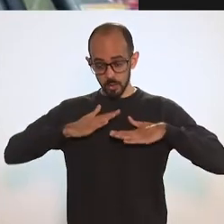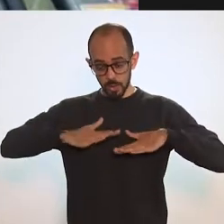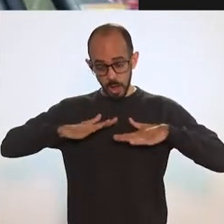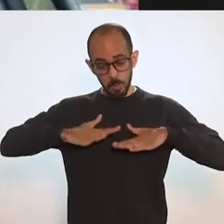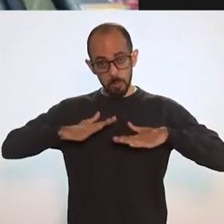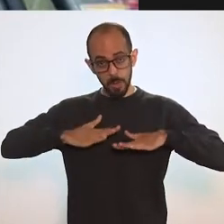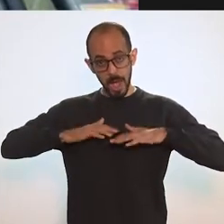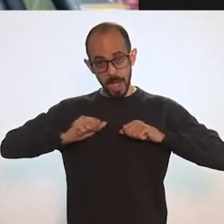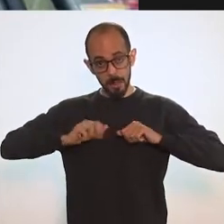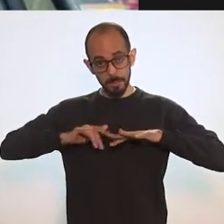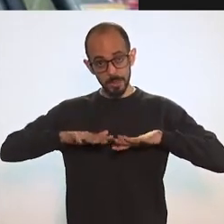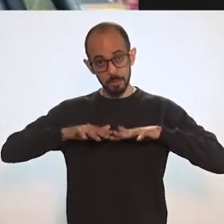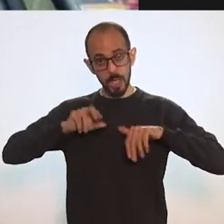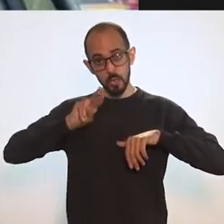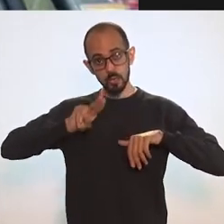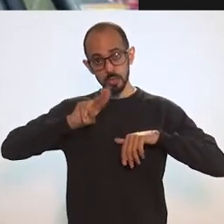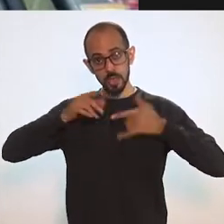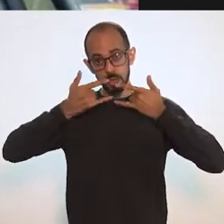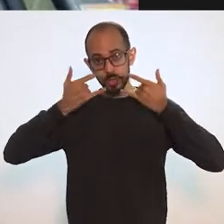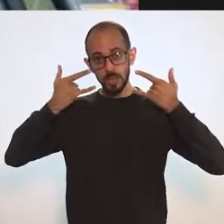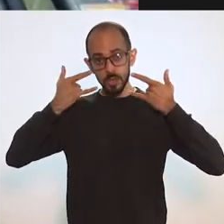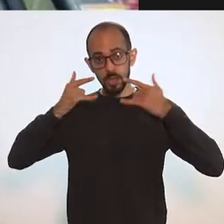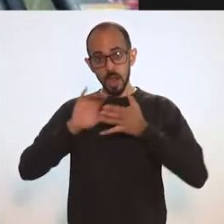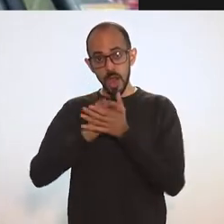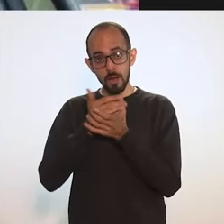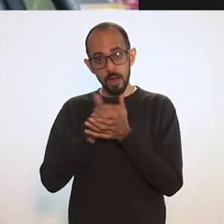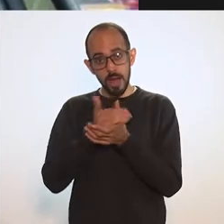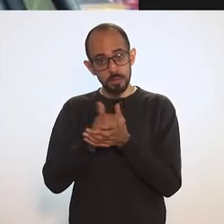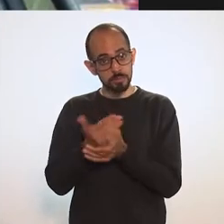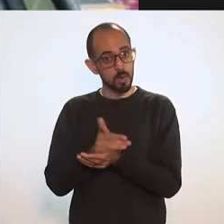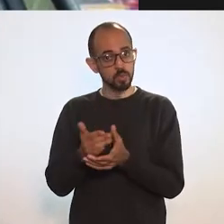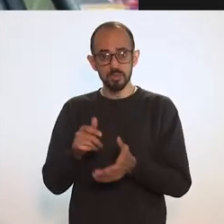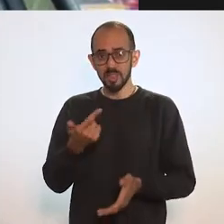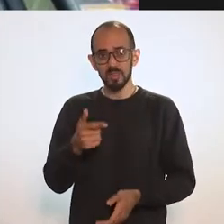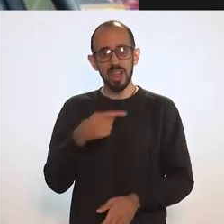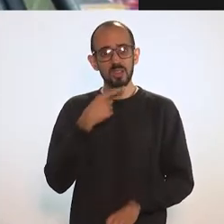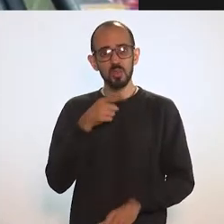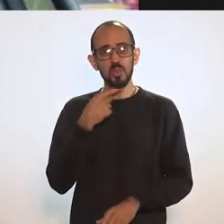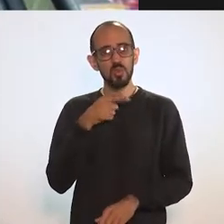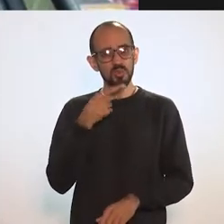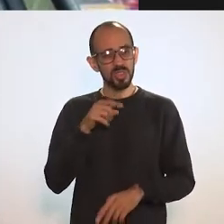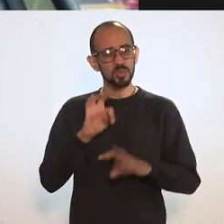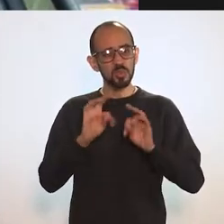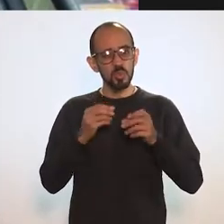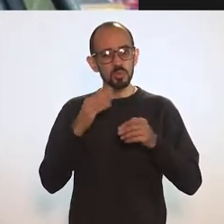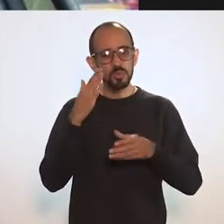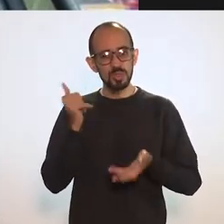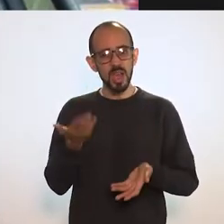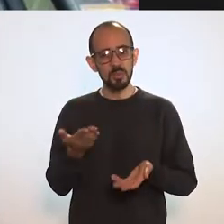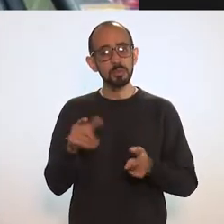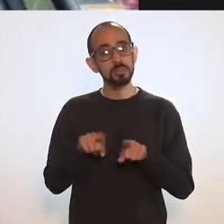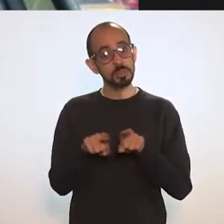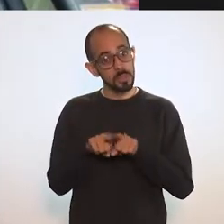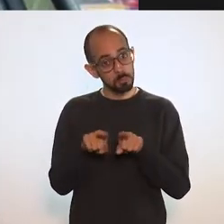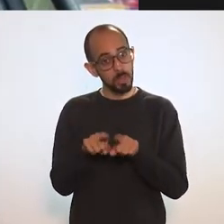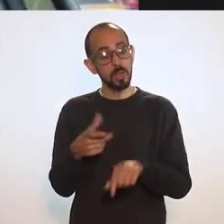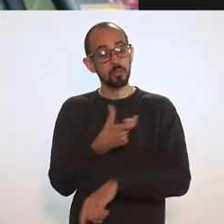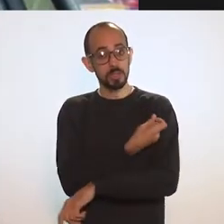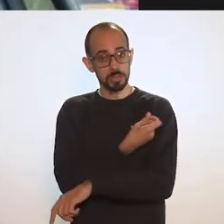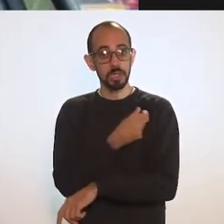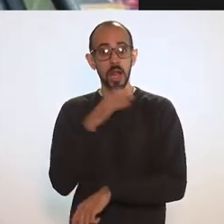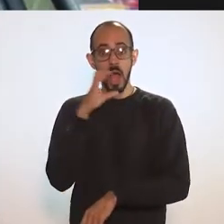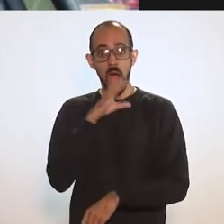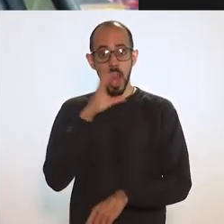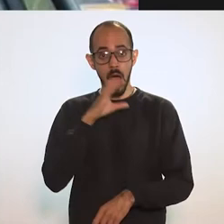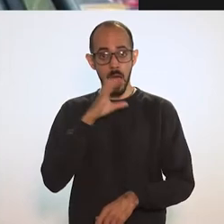distanciamento social, a máscara, a lavagem de mãos, que não há mais dúvida de que isso é efetivo, associado a vacinação o mais